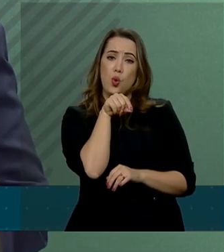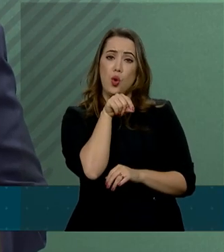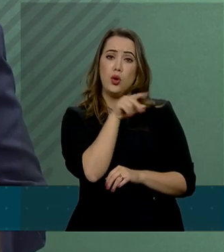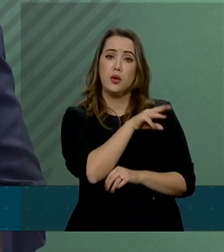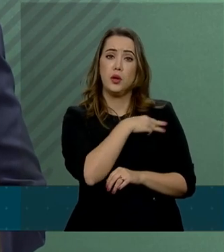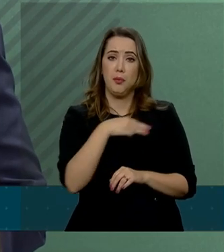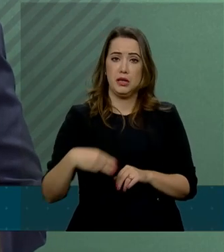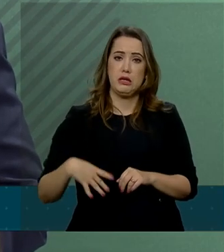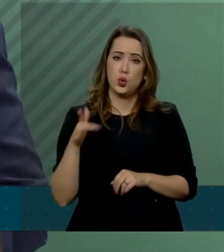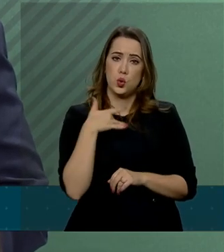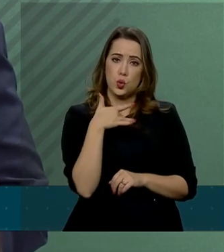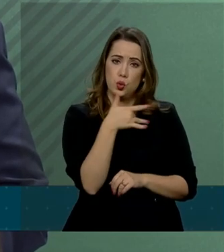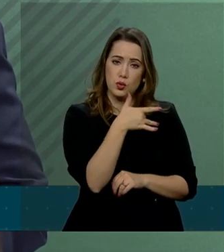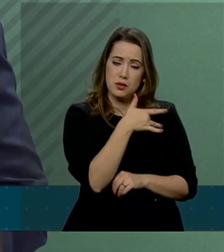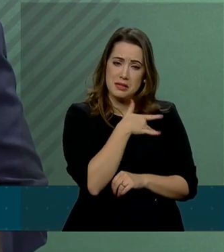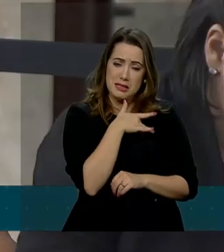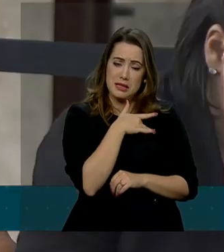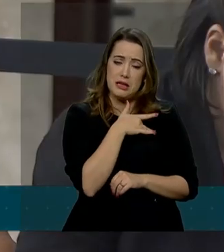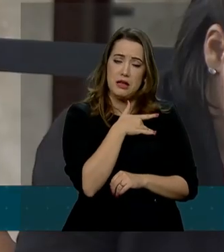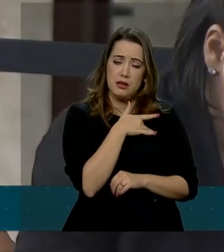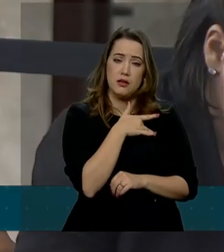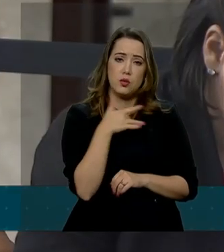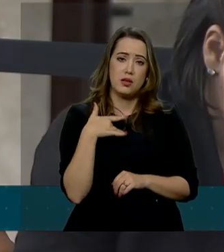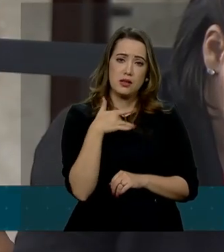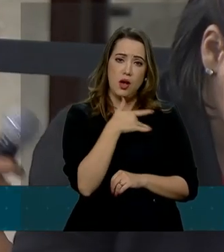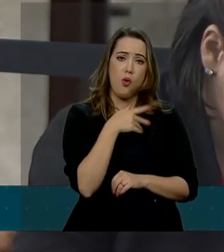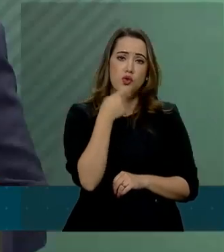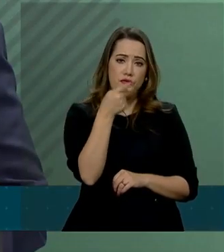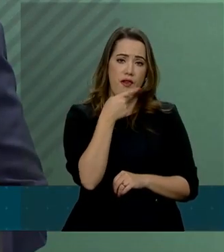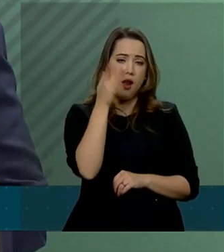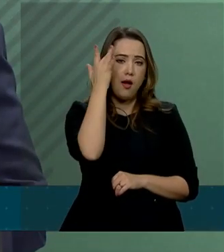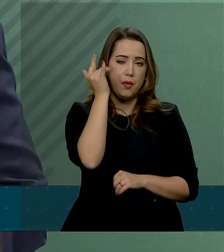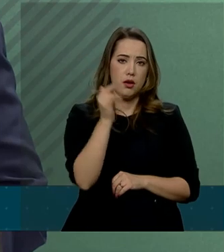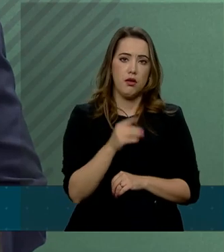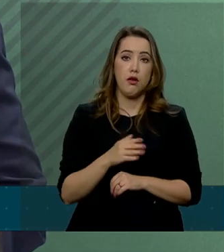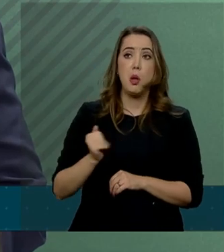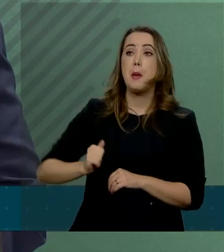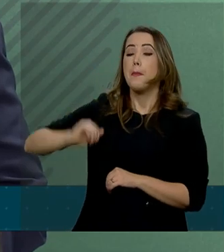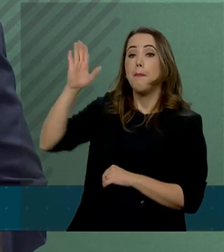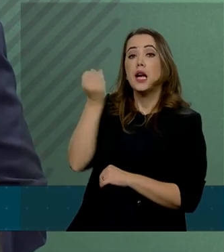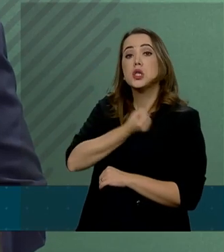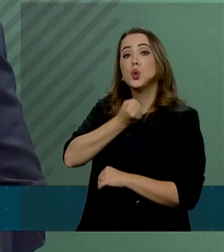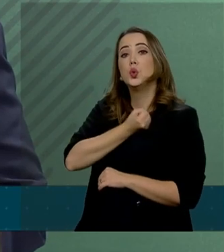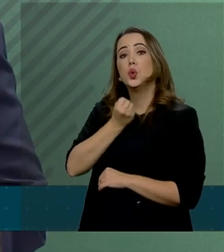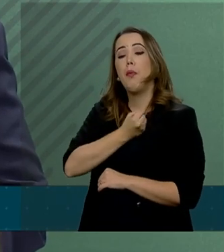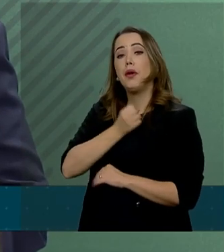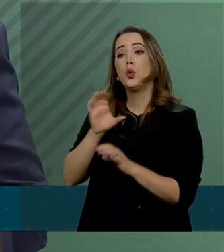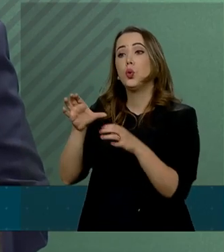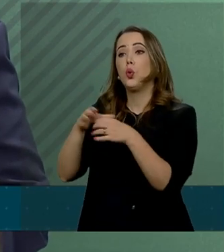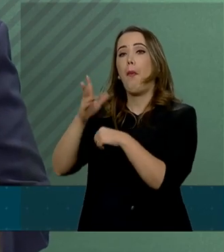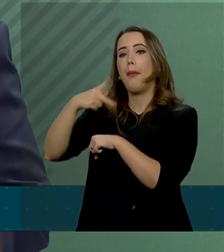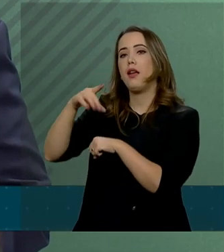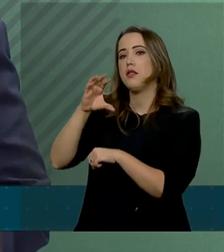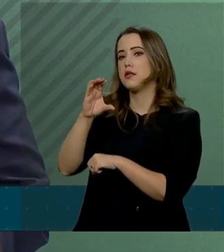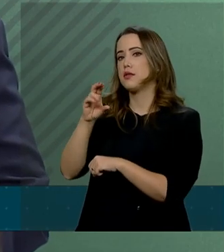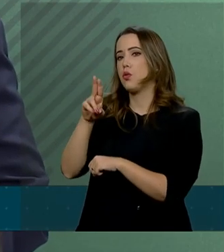são mais cubanas a um número superior é um número significativo é mesclado